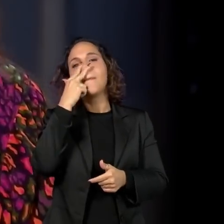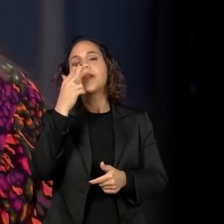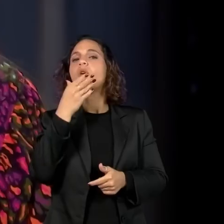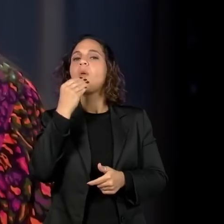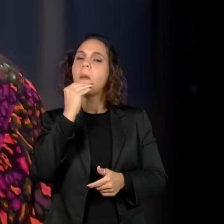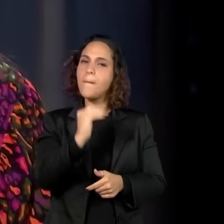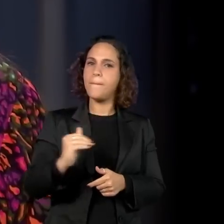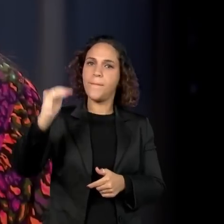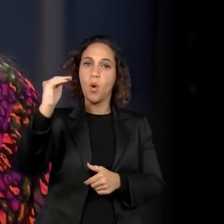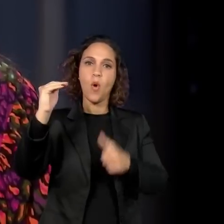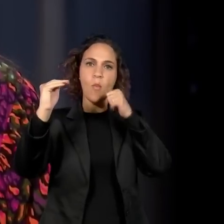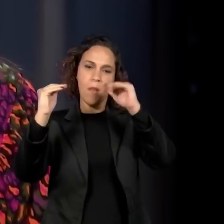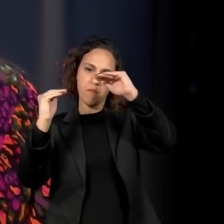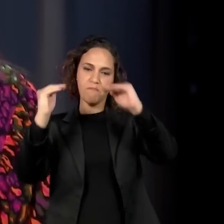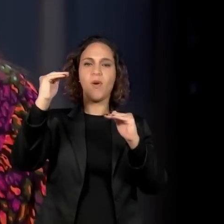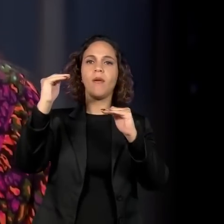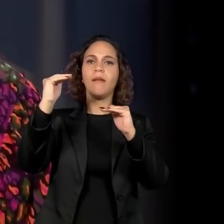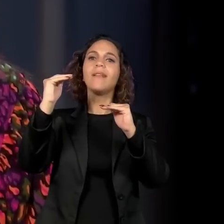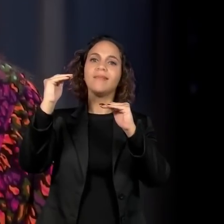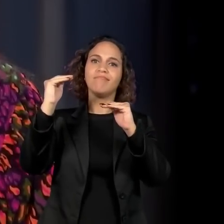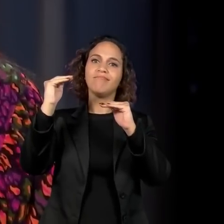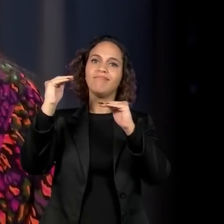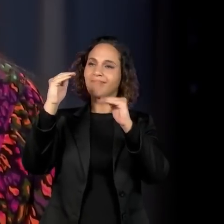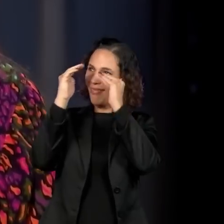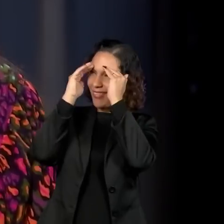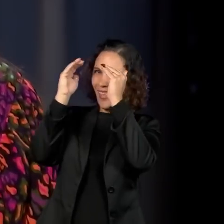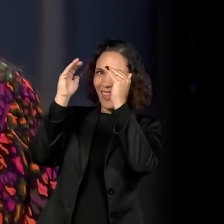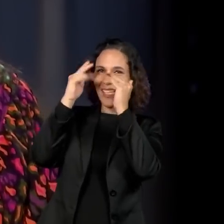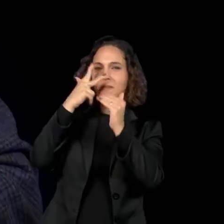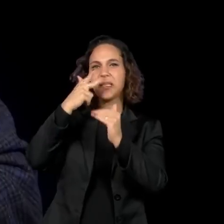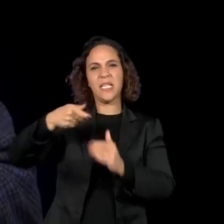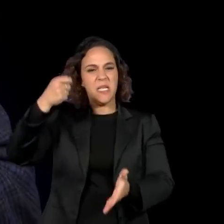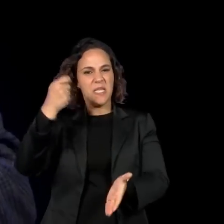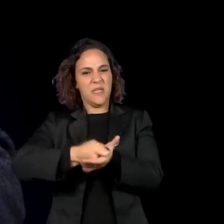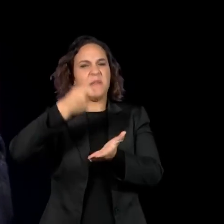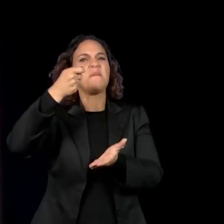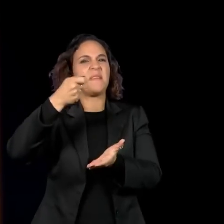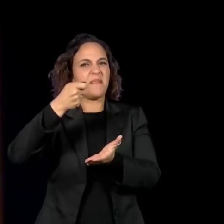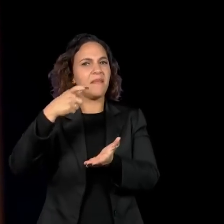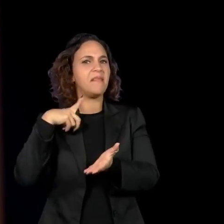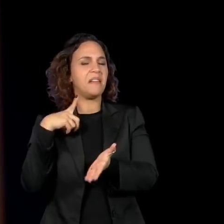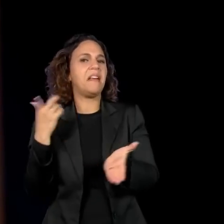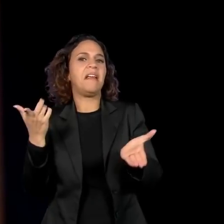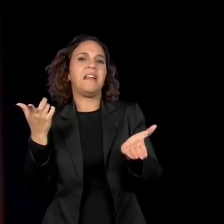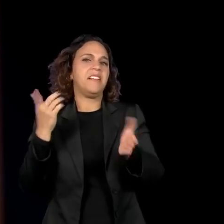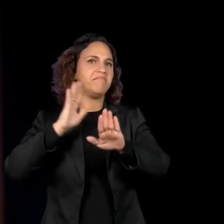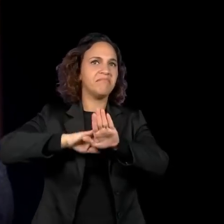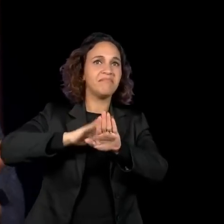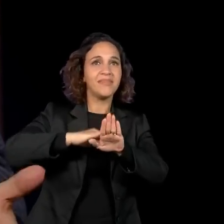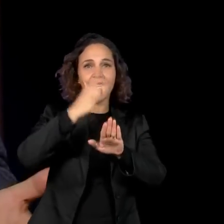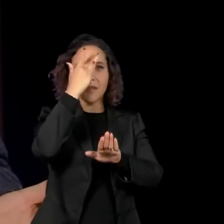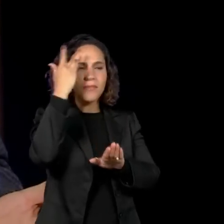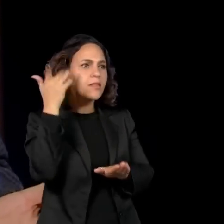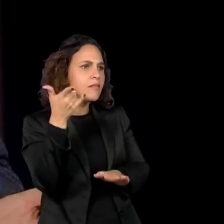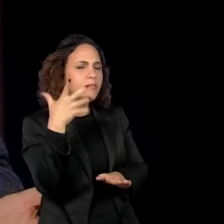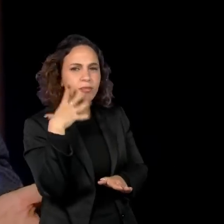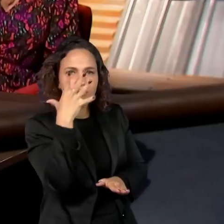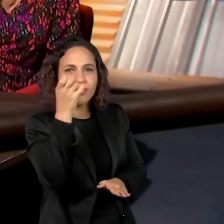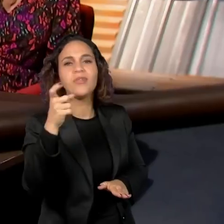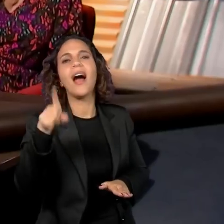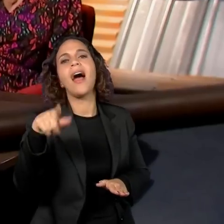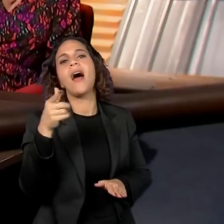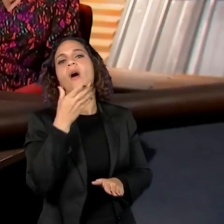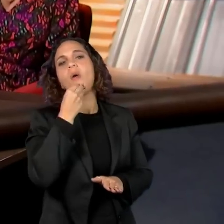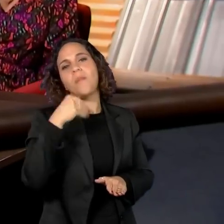figura geralmente mais submissa, meio forçada, caricata. E quem está tendo prazer geralmente é o homem. Exato.